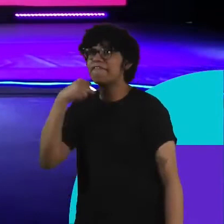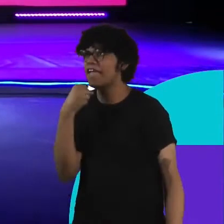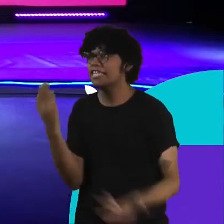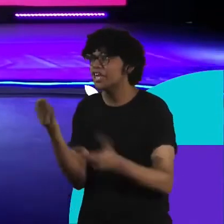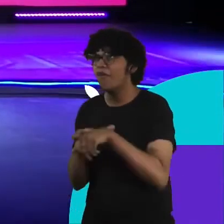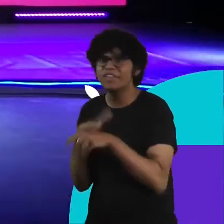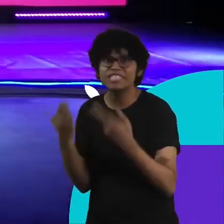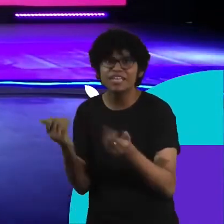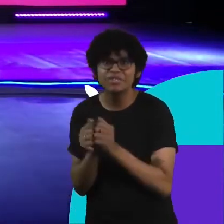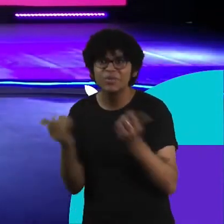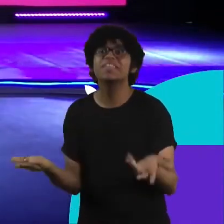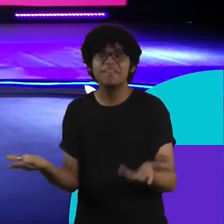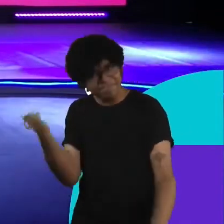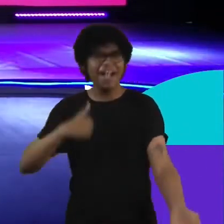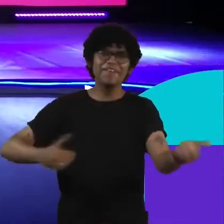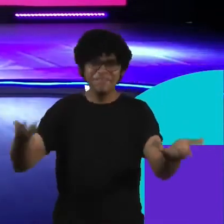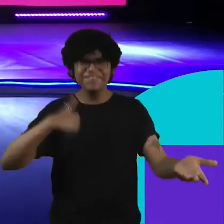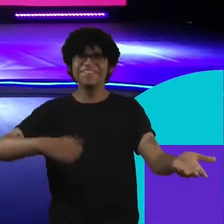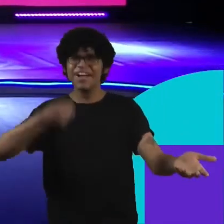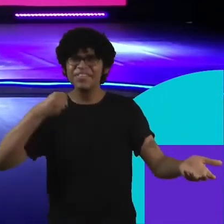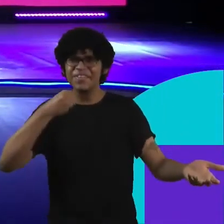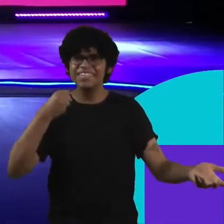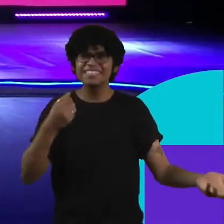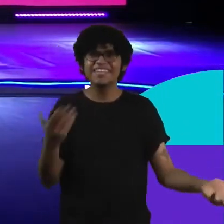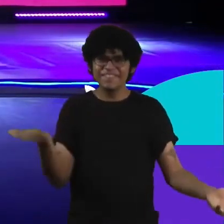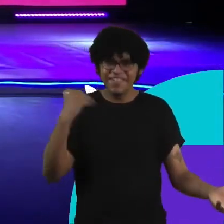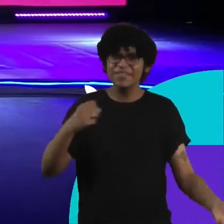Jake, eu queria pegar uma cerveja e continuar nossa conversa. Vamos?